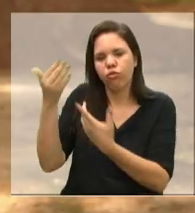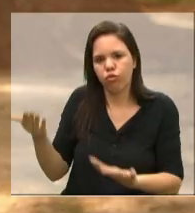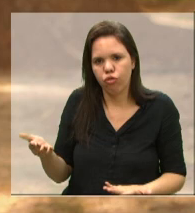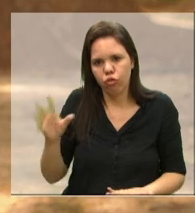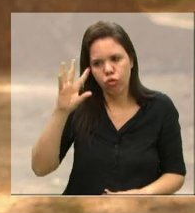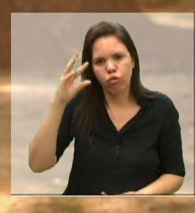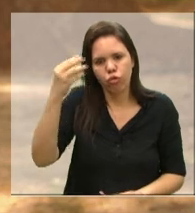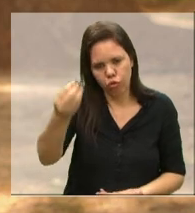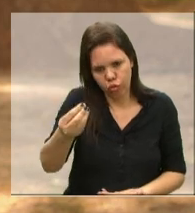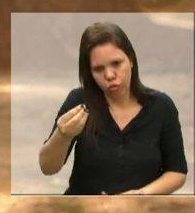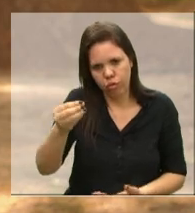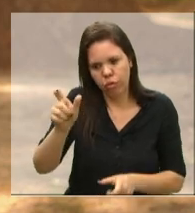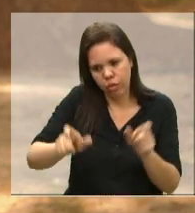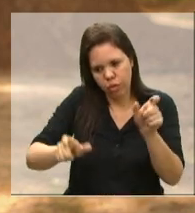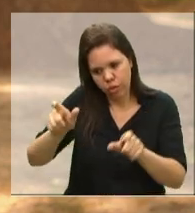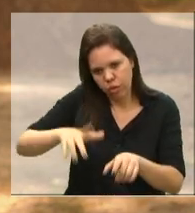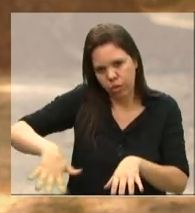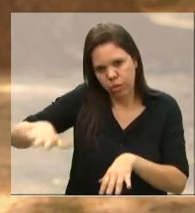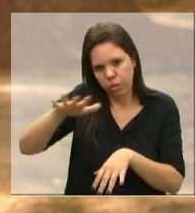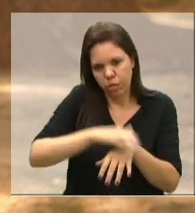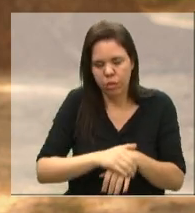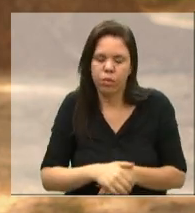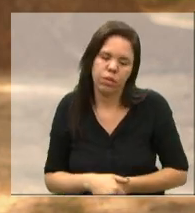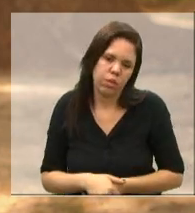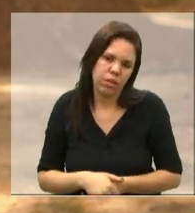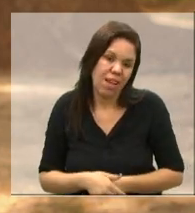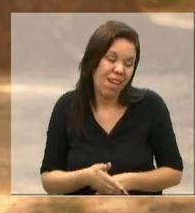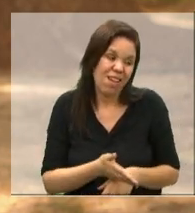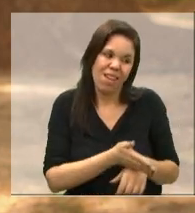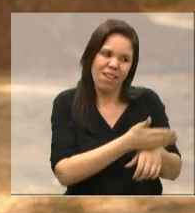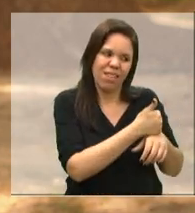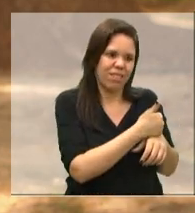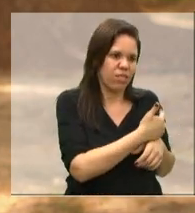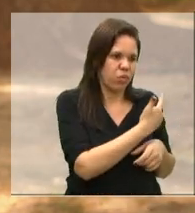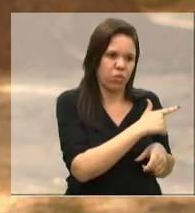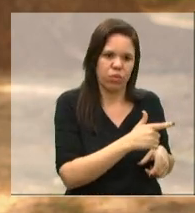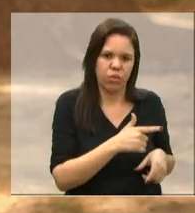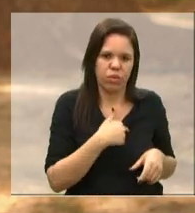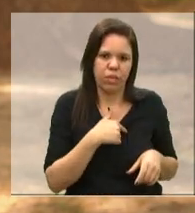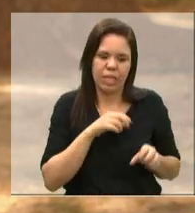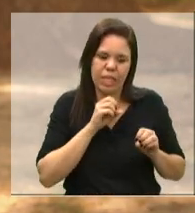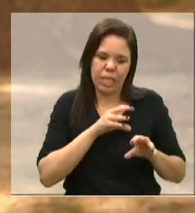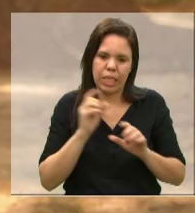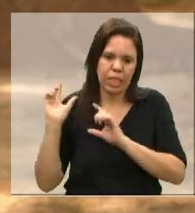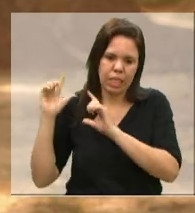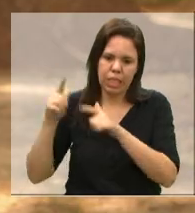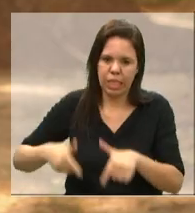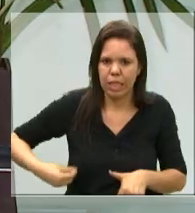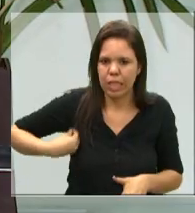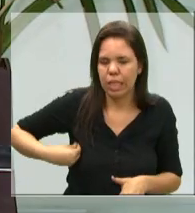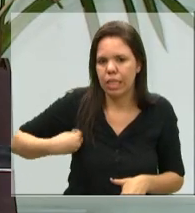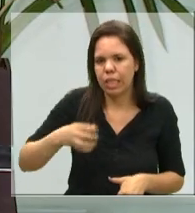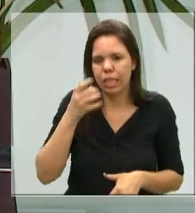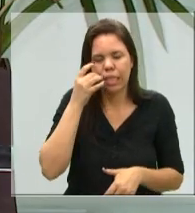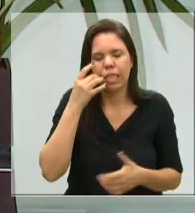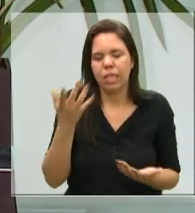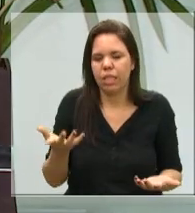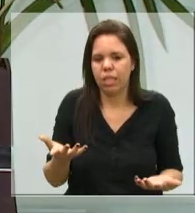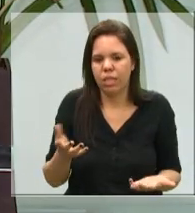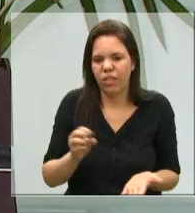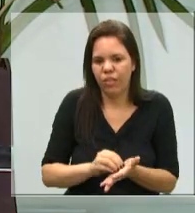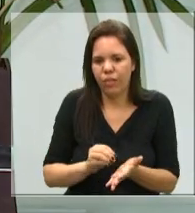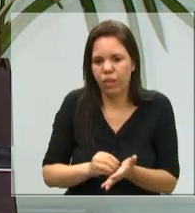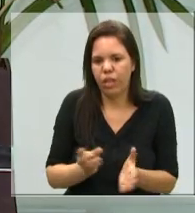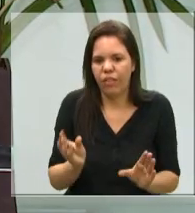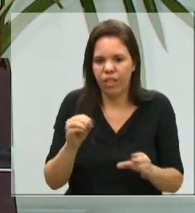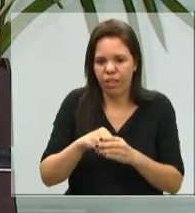o conhecimento das pessoas. Aquilo que antes, se no ensino tradicional presencial estava